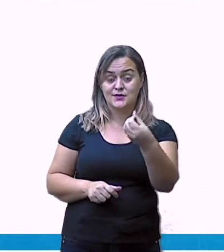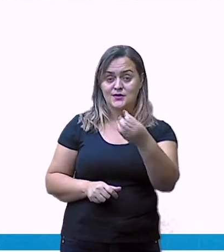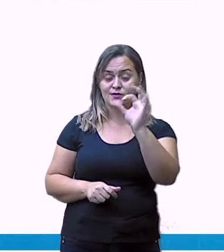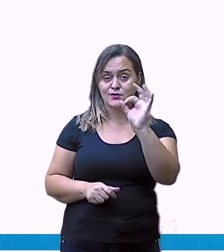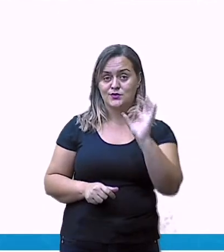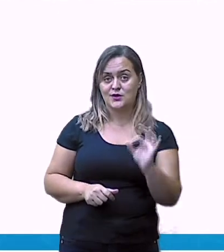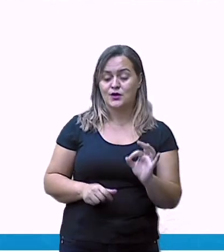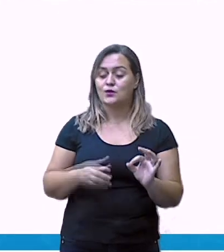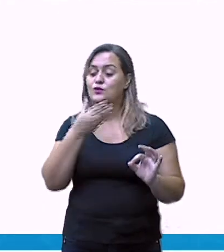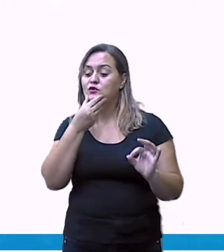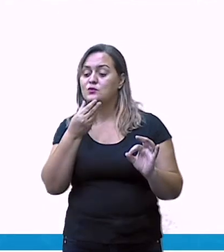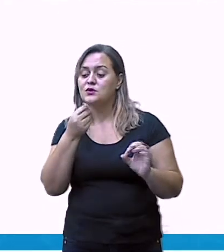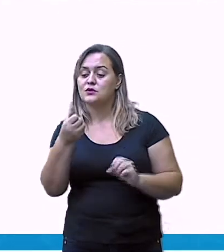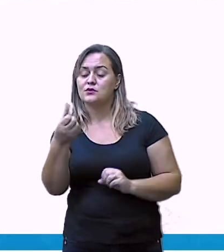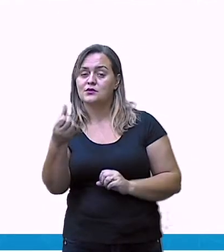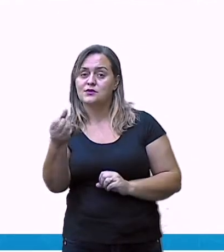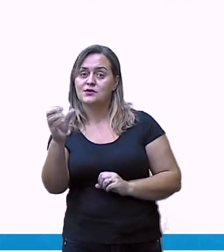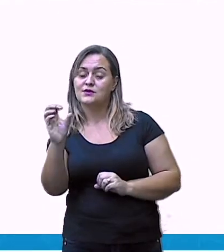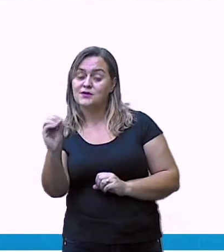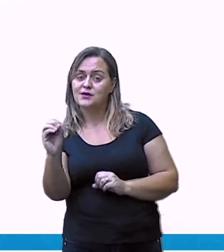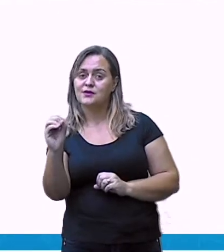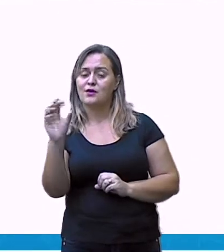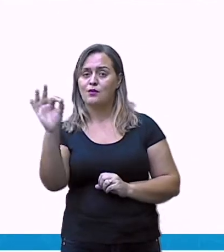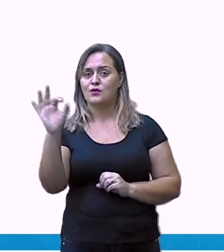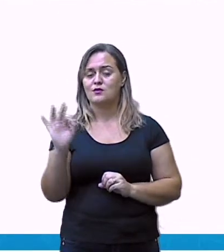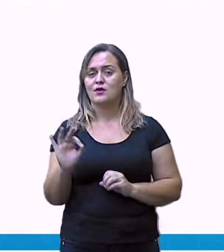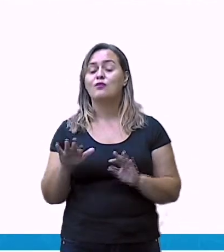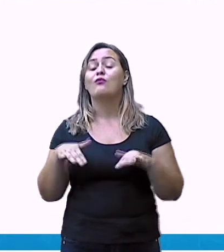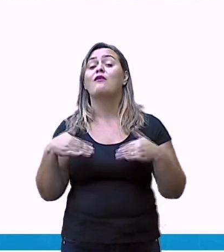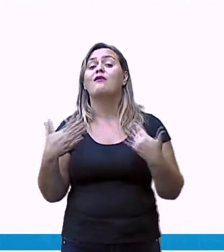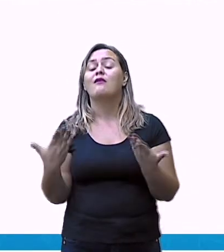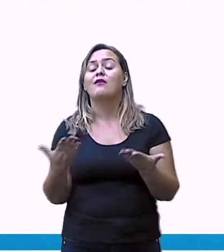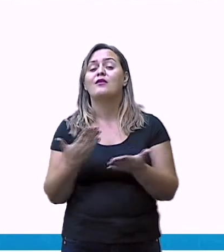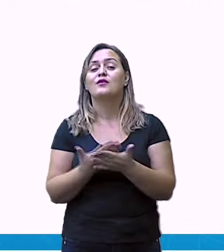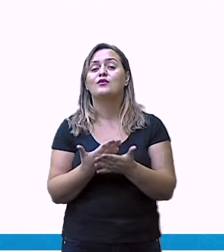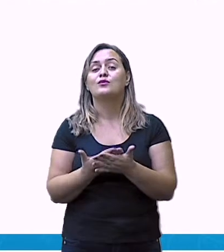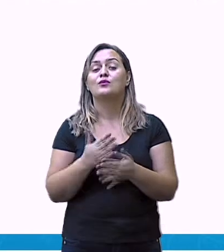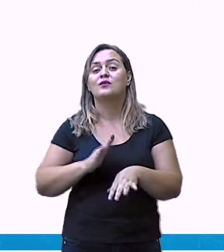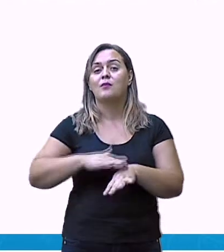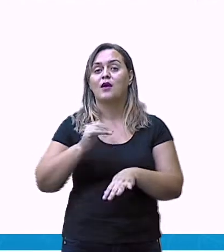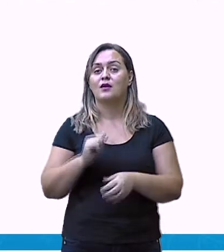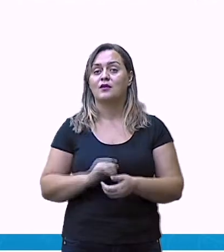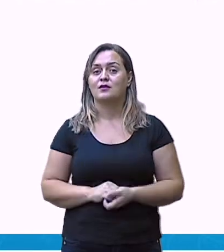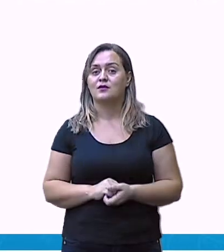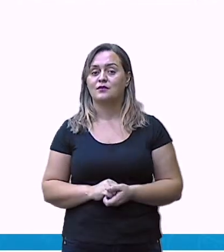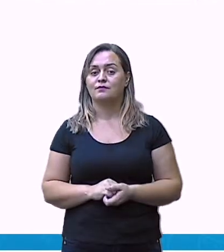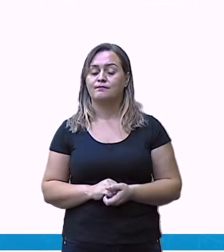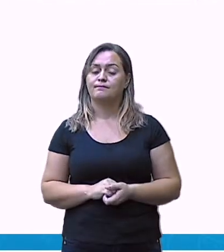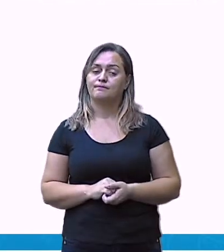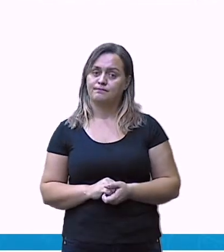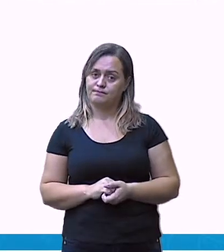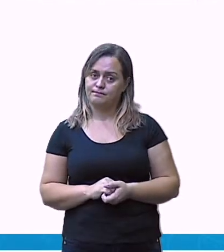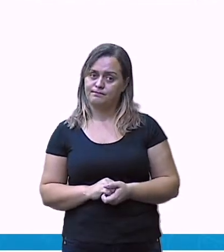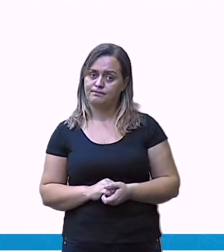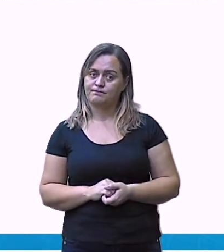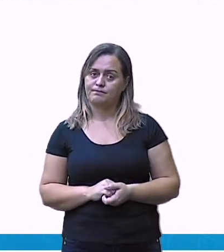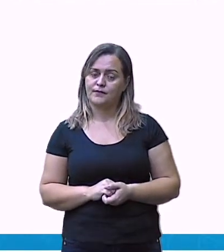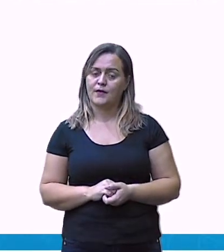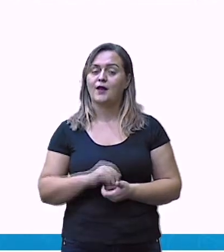que os meninos estudam mais nesse horário aqui? Não, está incorreta essa afirmação. Letra